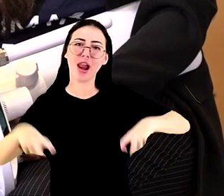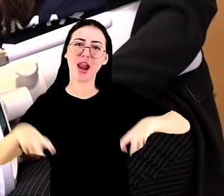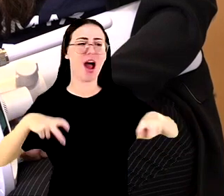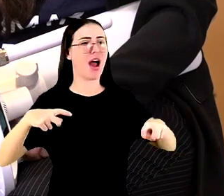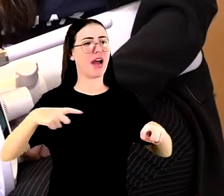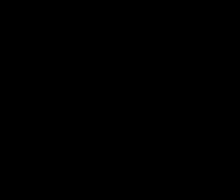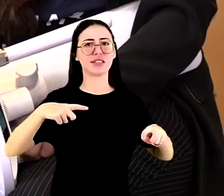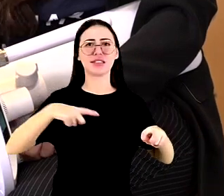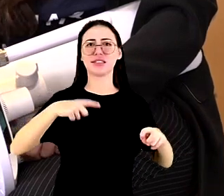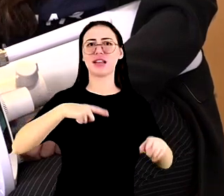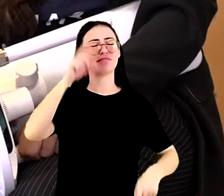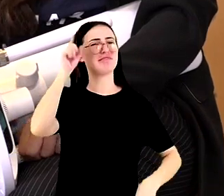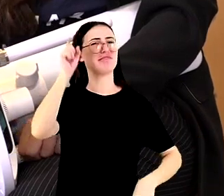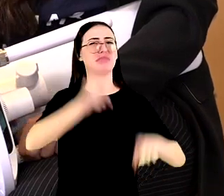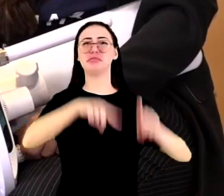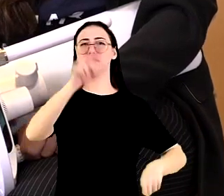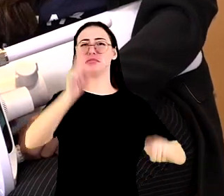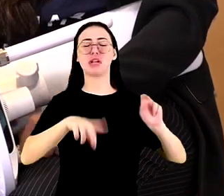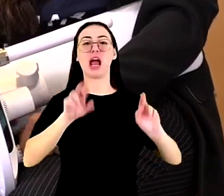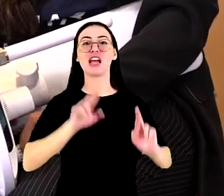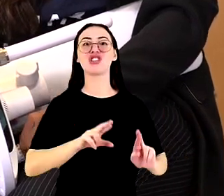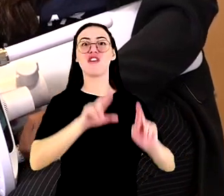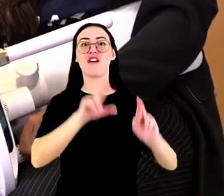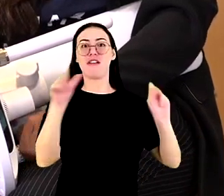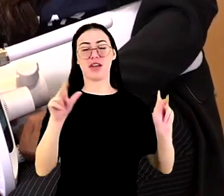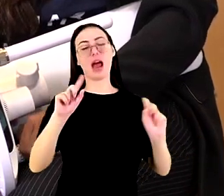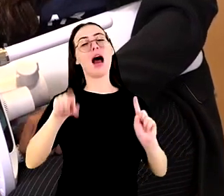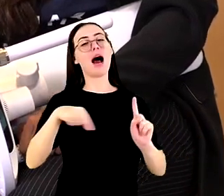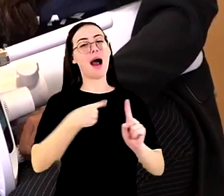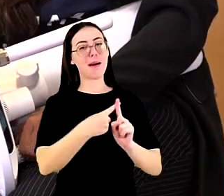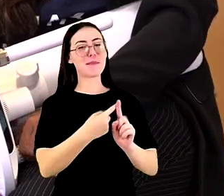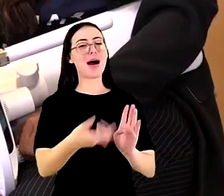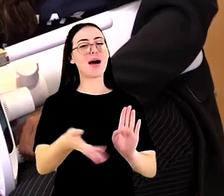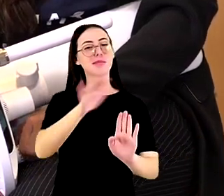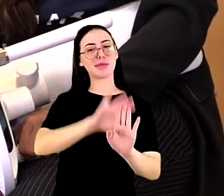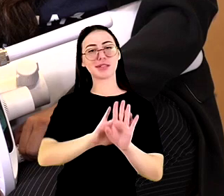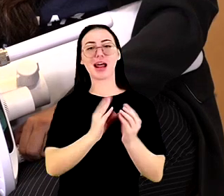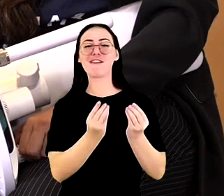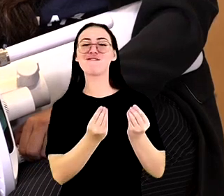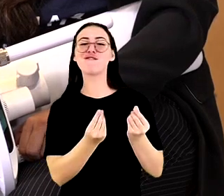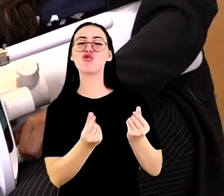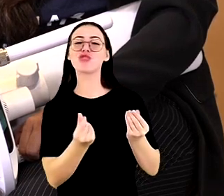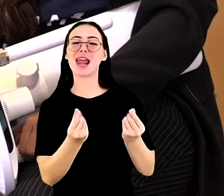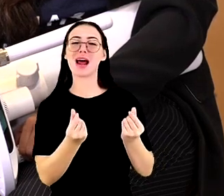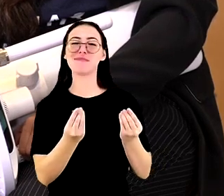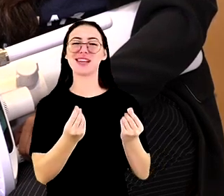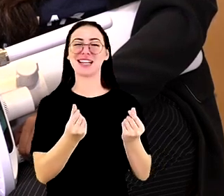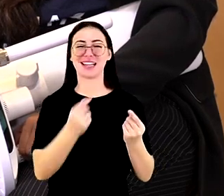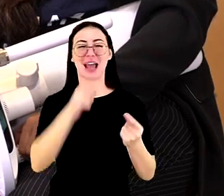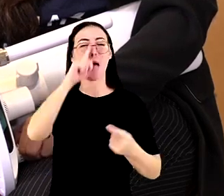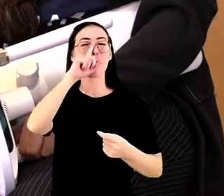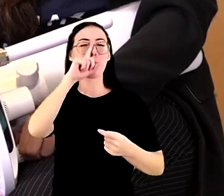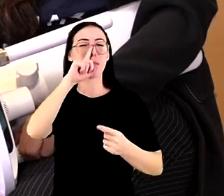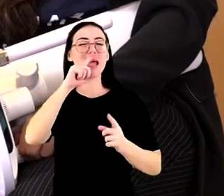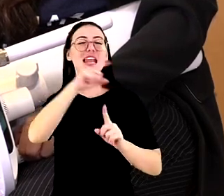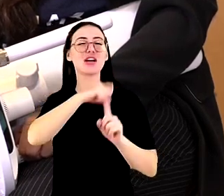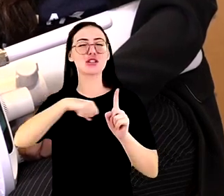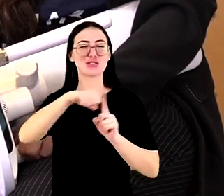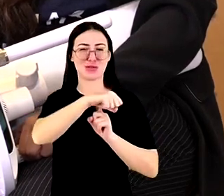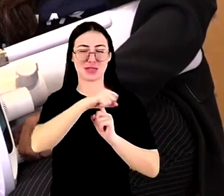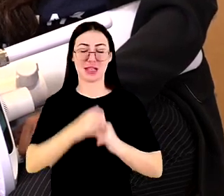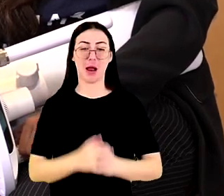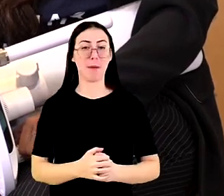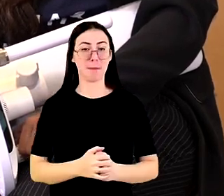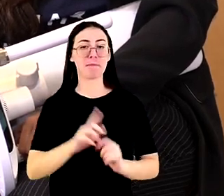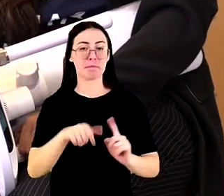eu diria, com muita vulnerabilidade. E a gente trata dessas duas vulnerabilidades de formas bem diferentes. Uma delas é a social,